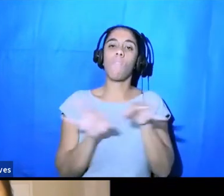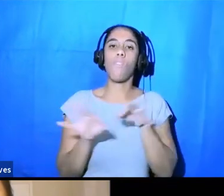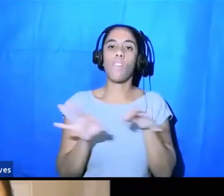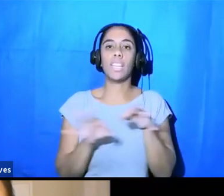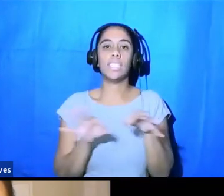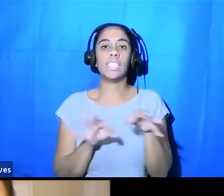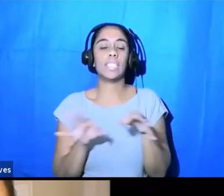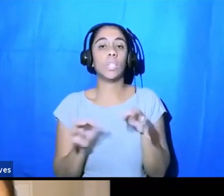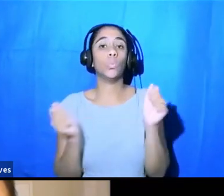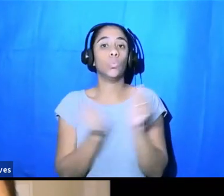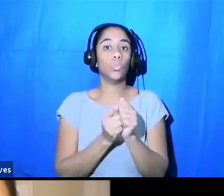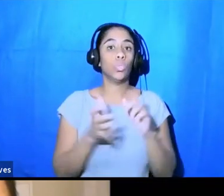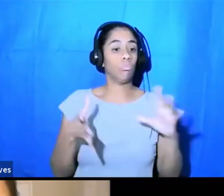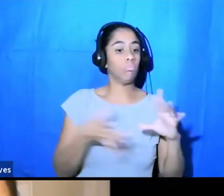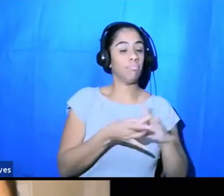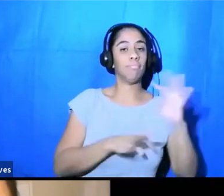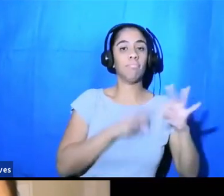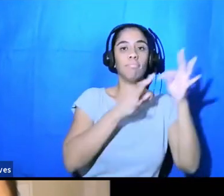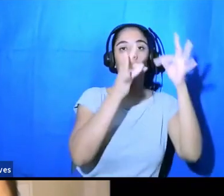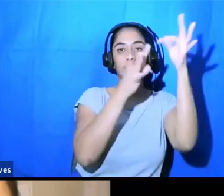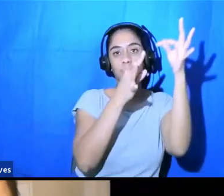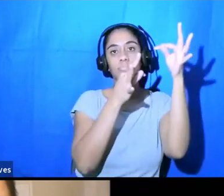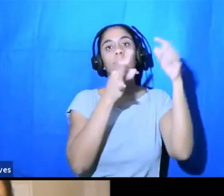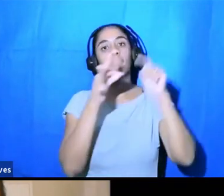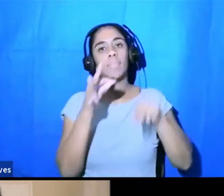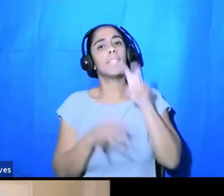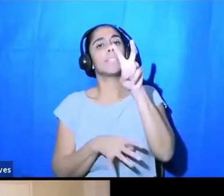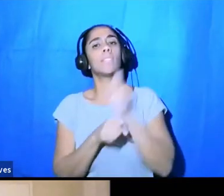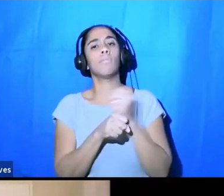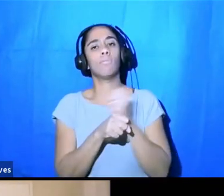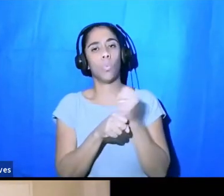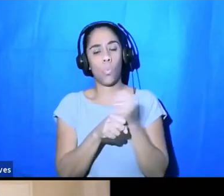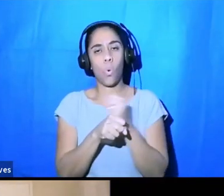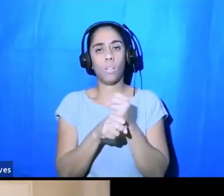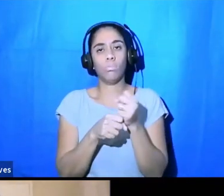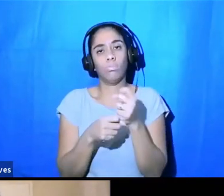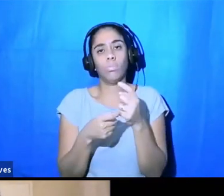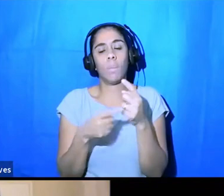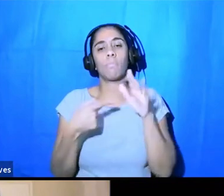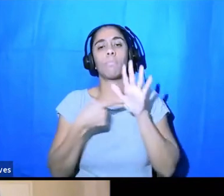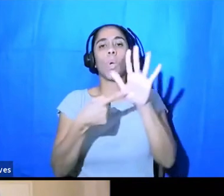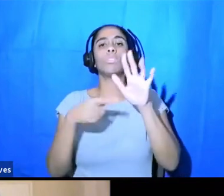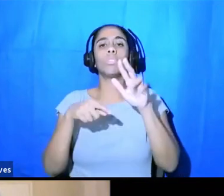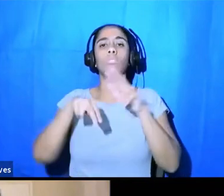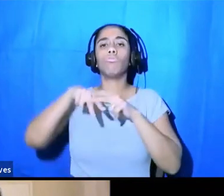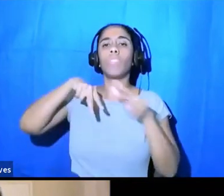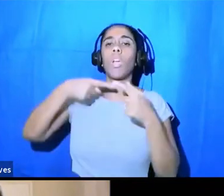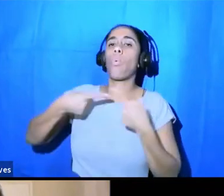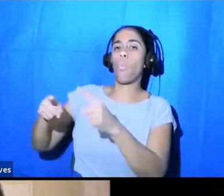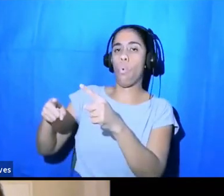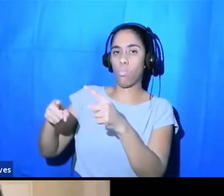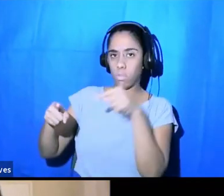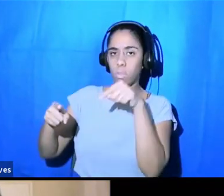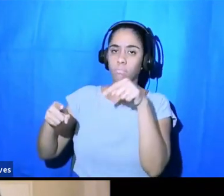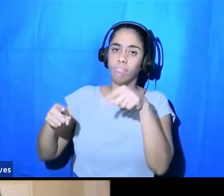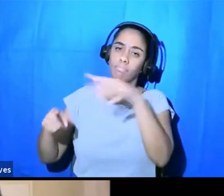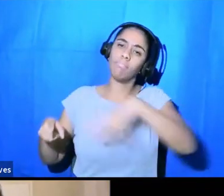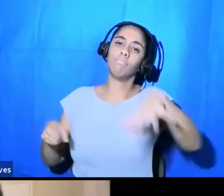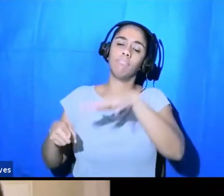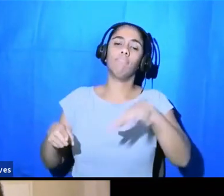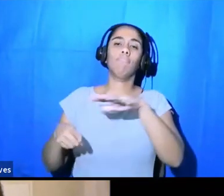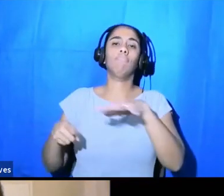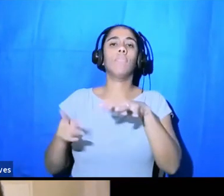anos contra a desigualdade de gênero, toca nessa área de jornalismo e política.